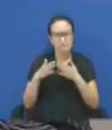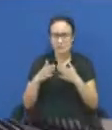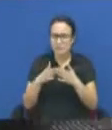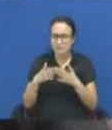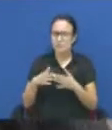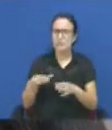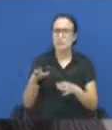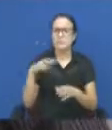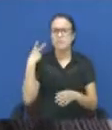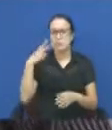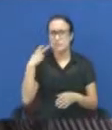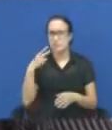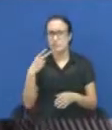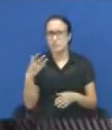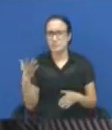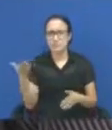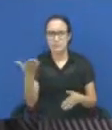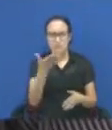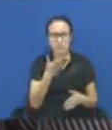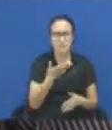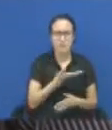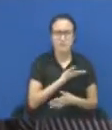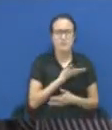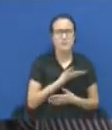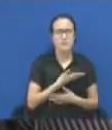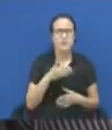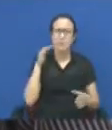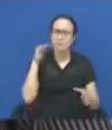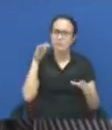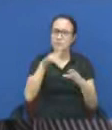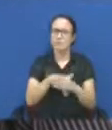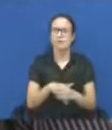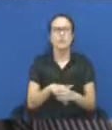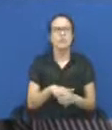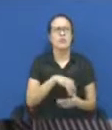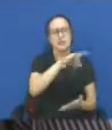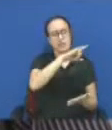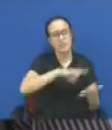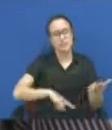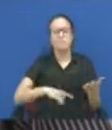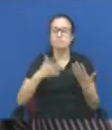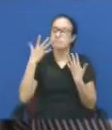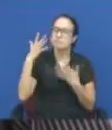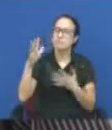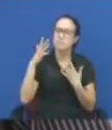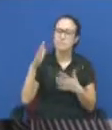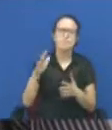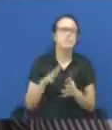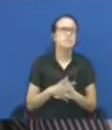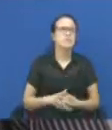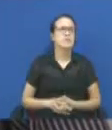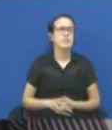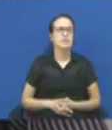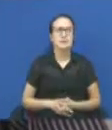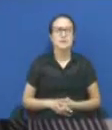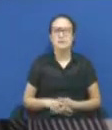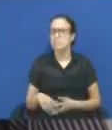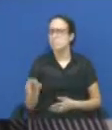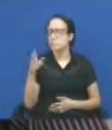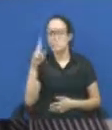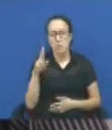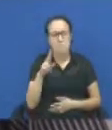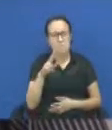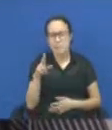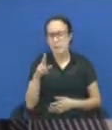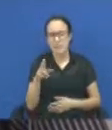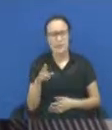vereadores que eu tive mais proximidade, o voto dessa moção, porque entendo ele não faz distinção de pessoas, e